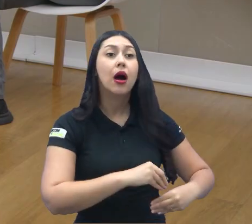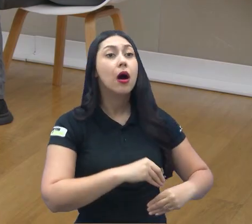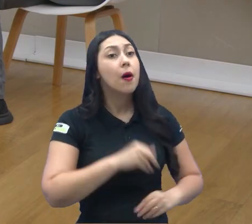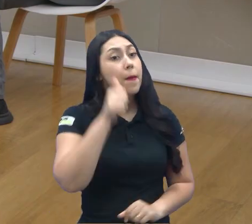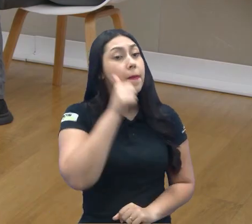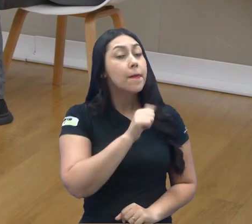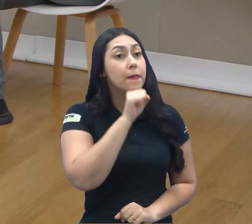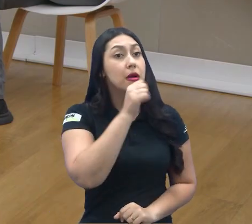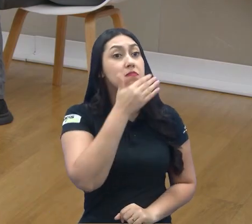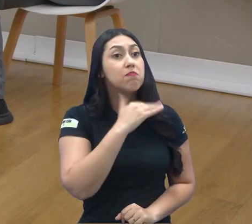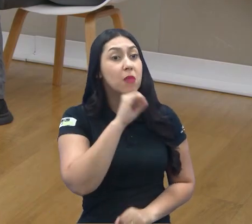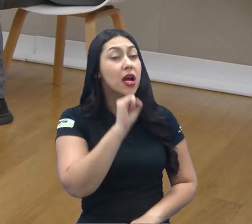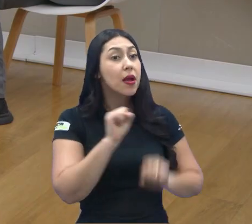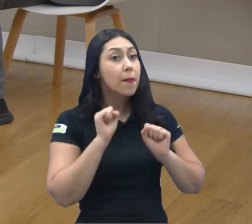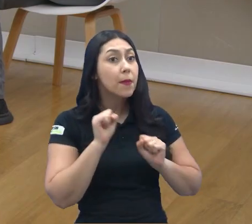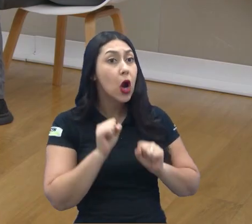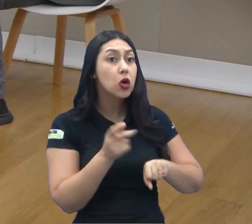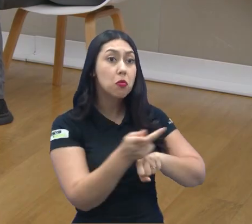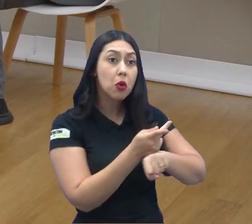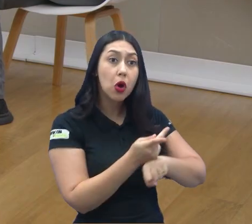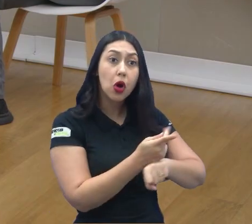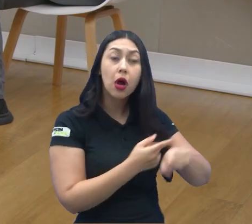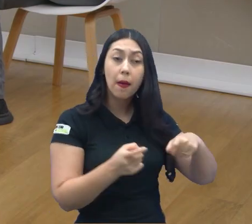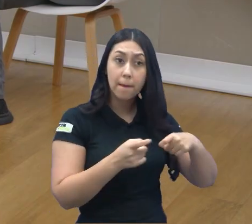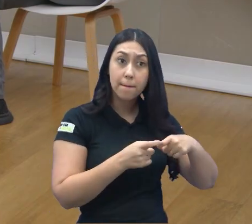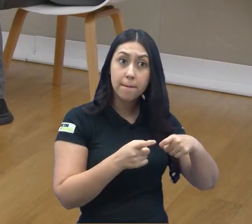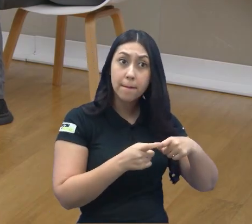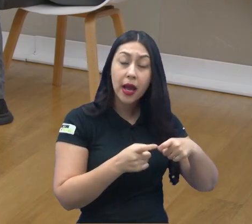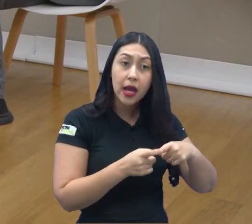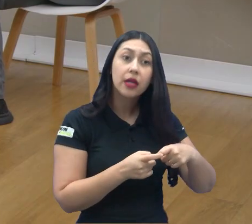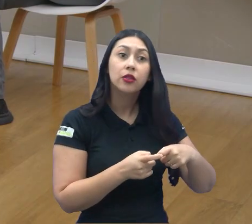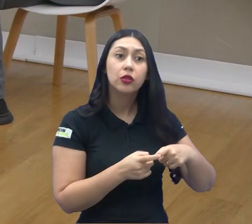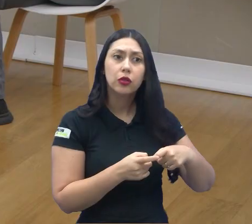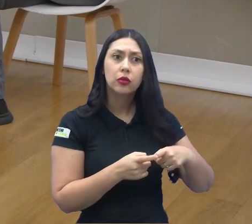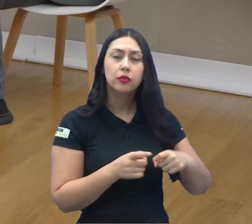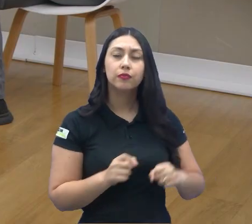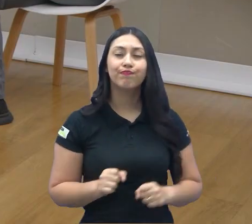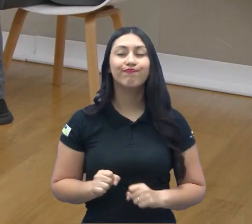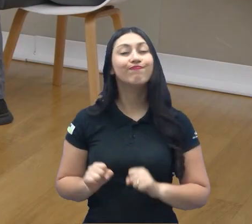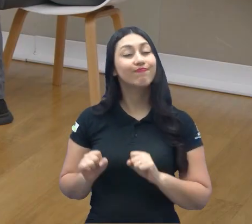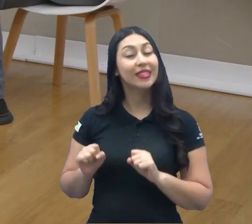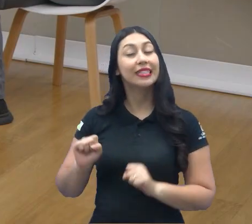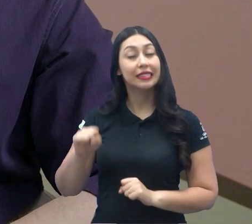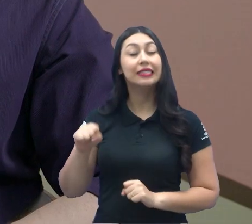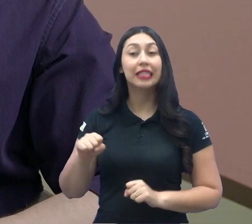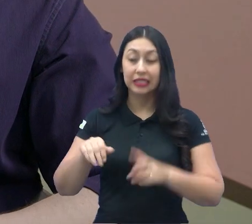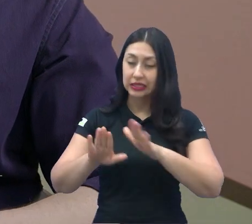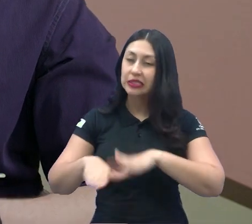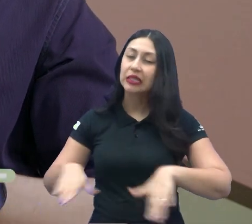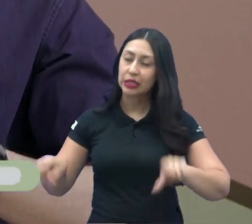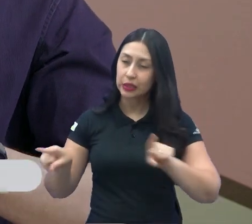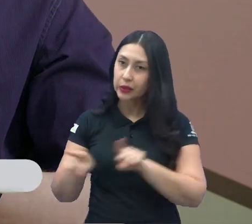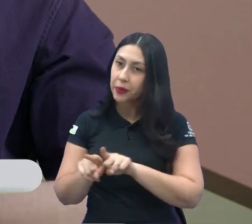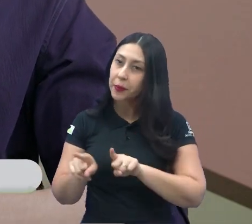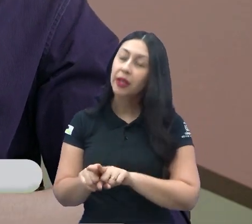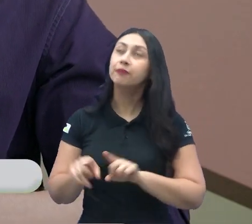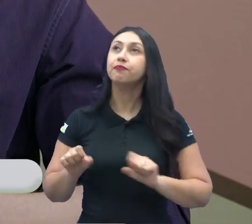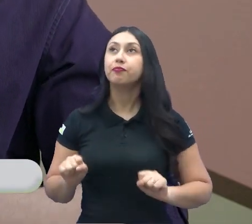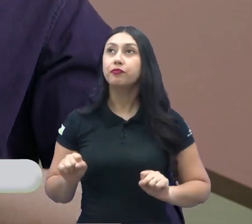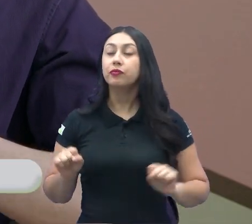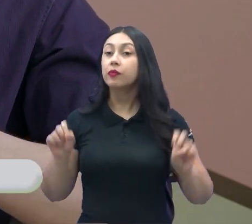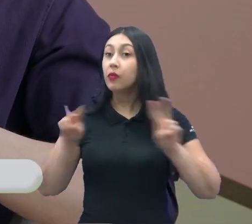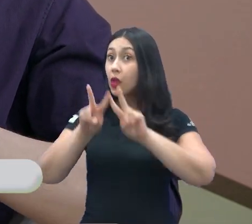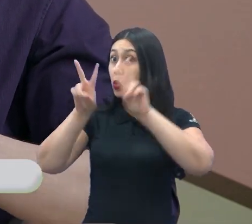um tricologista quando acontece isso com as crianças. Pode acontecer em qualquer fase? Pode, Gi, perfeito sua pergunta. Quando a gente fala em